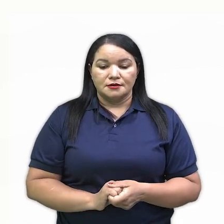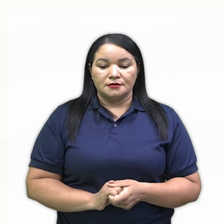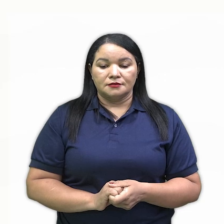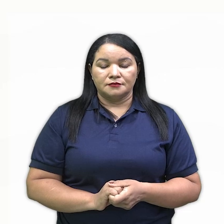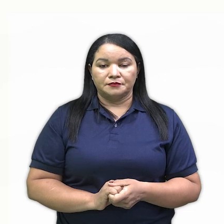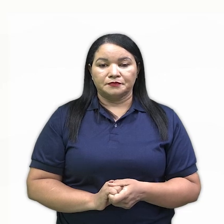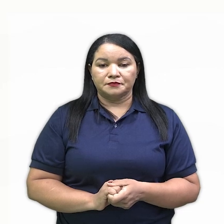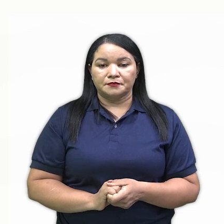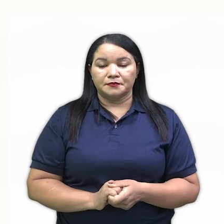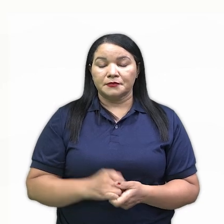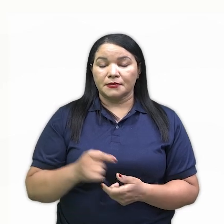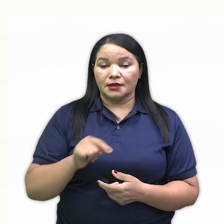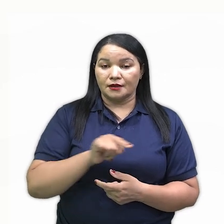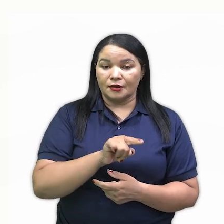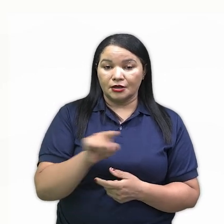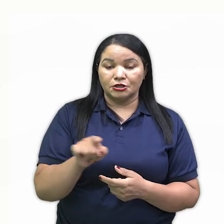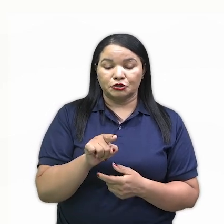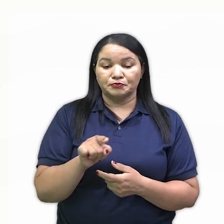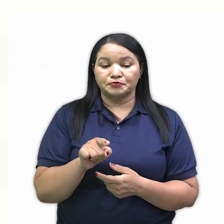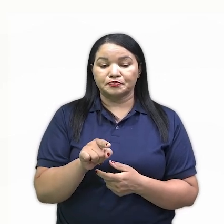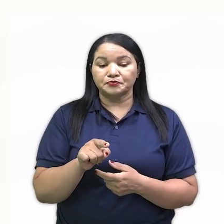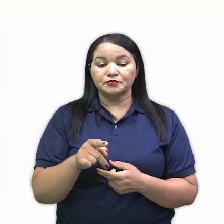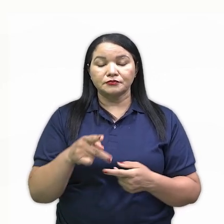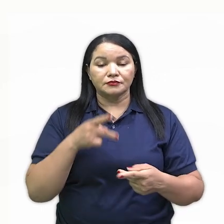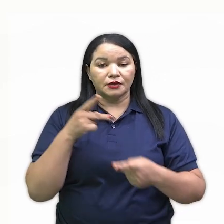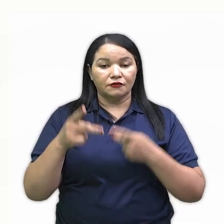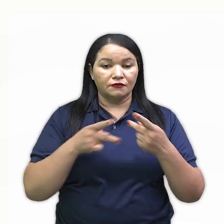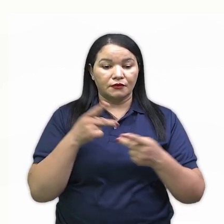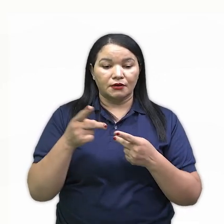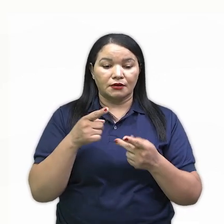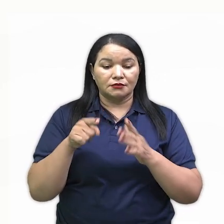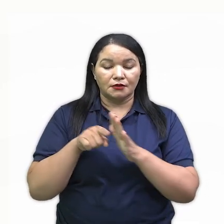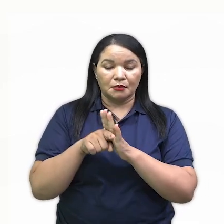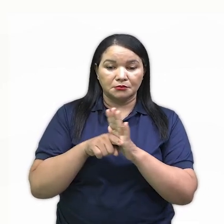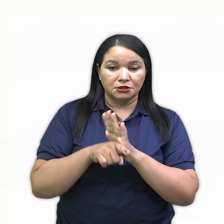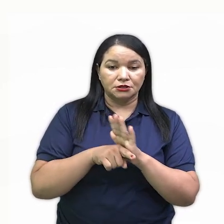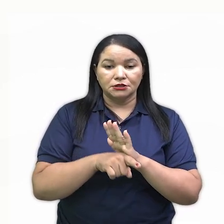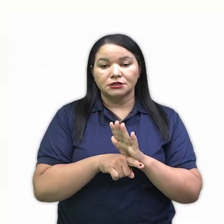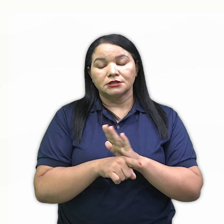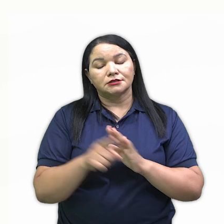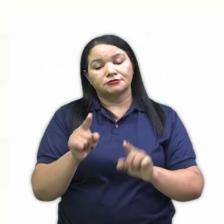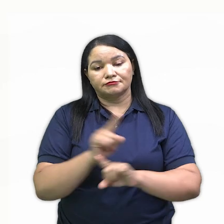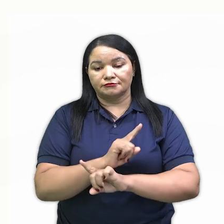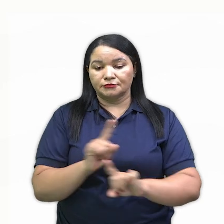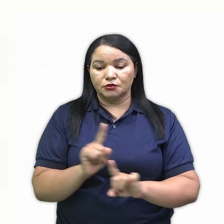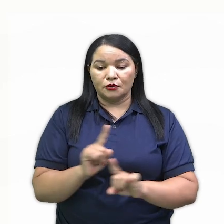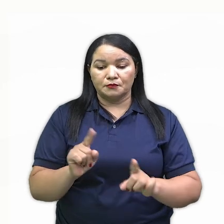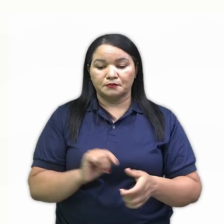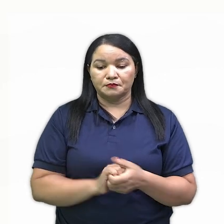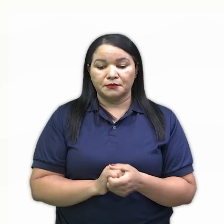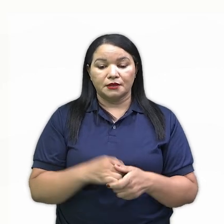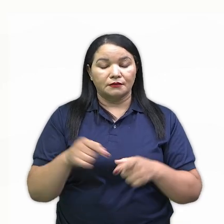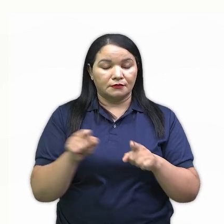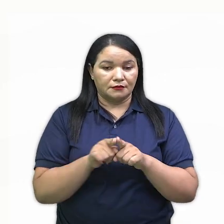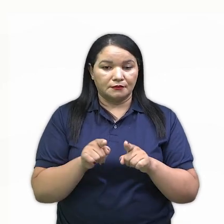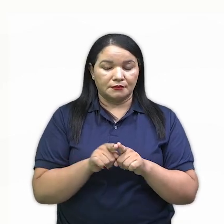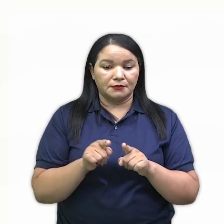research. Eles não estavam falando sobre a pesquisa. Então, sujeito, e aqui a mesma coisa,